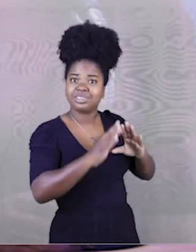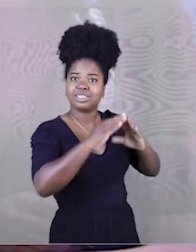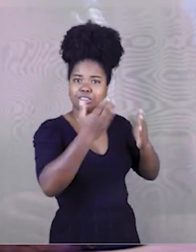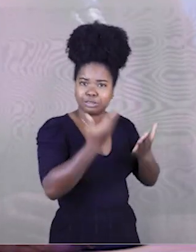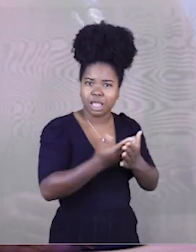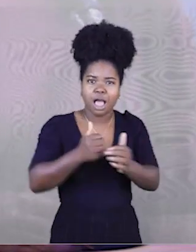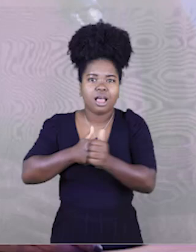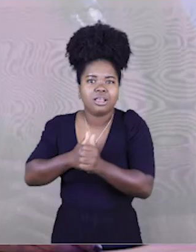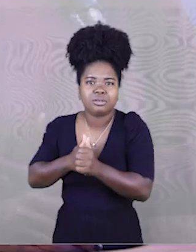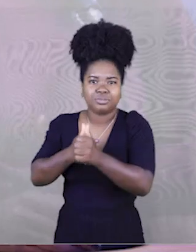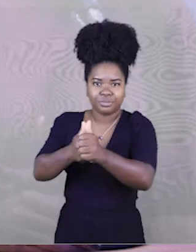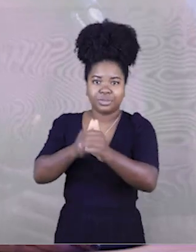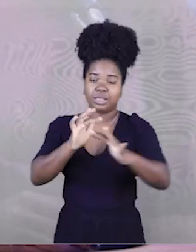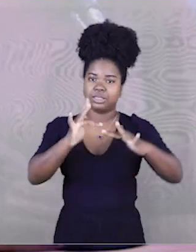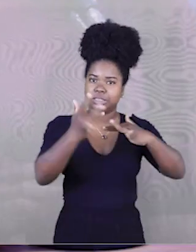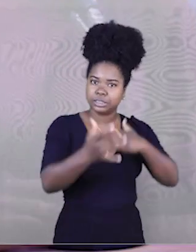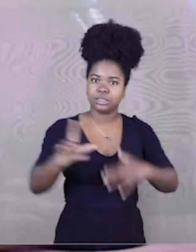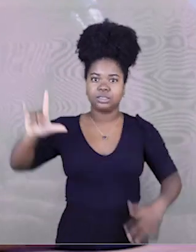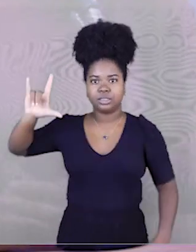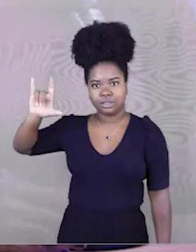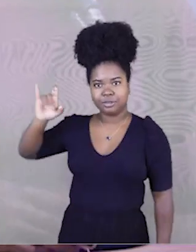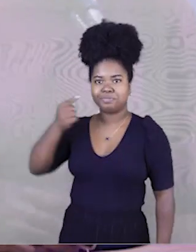redes sociais, o nosso Instagram,